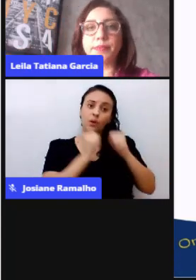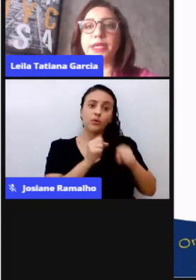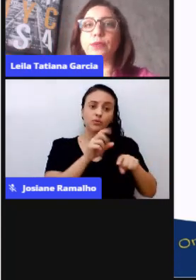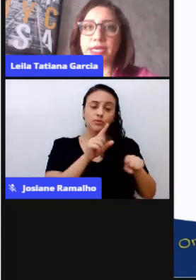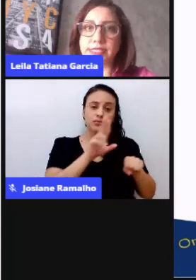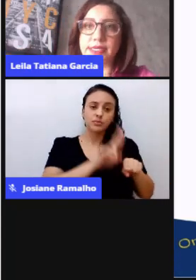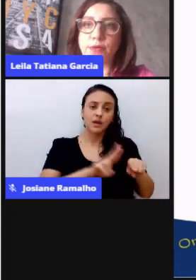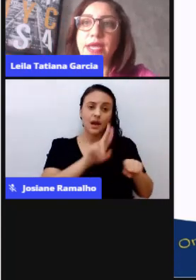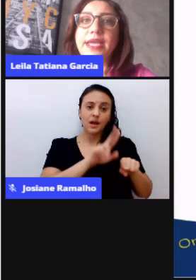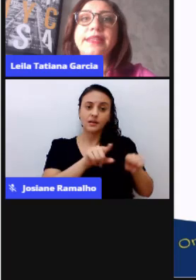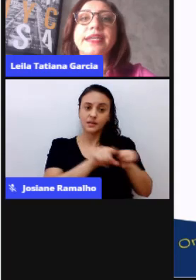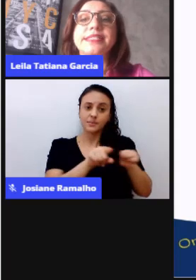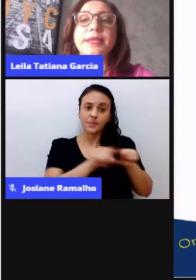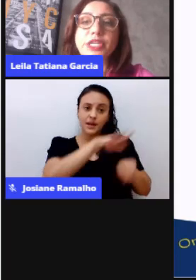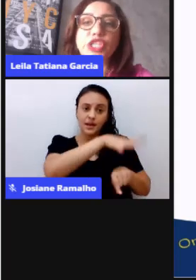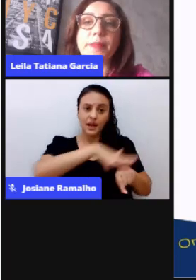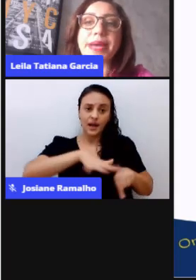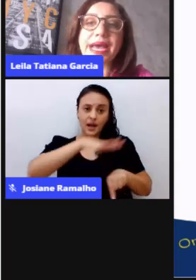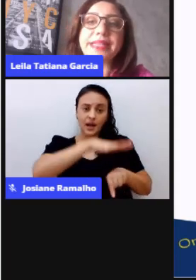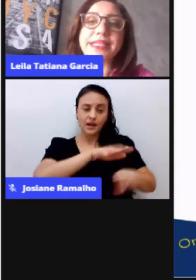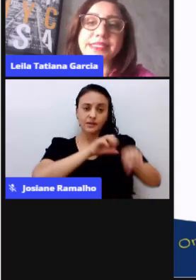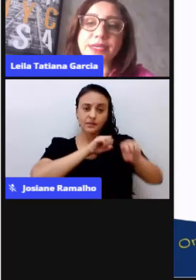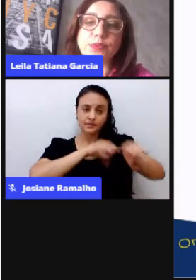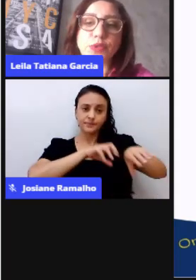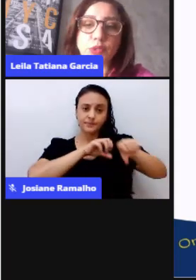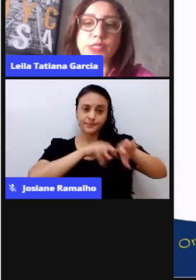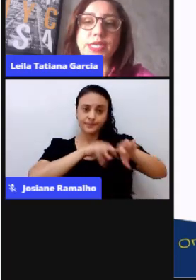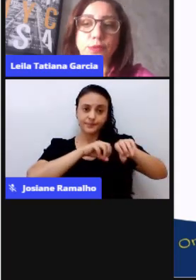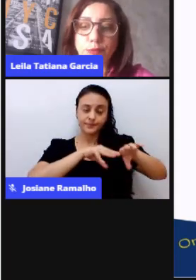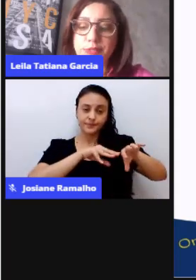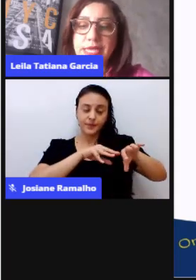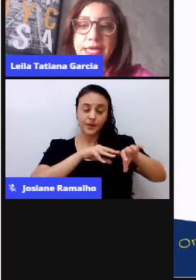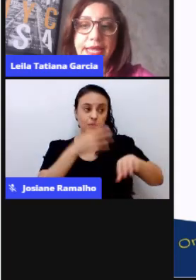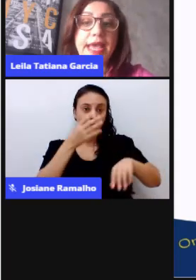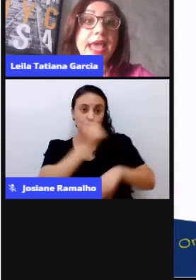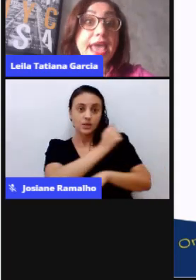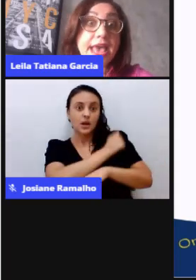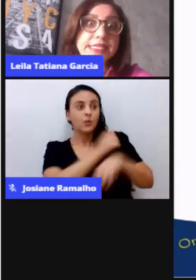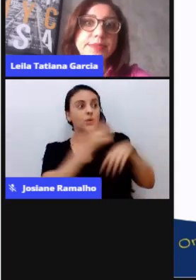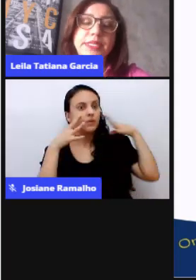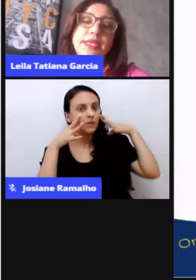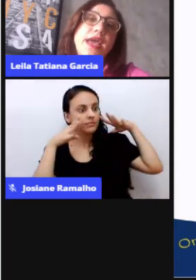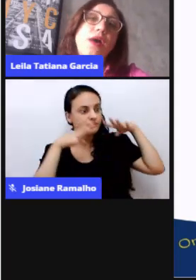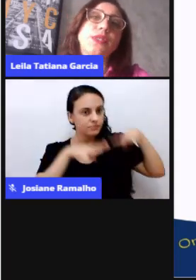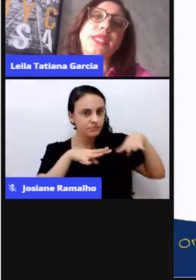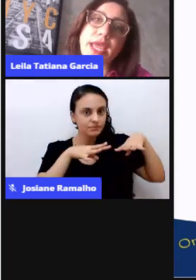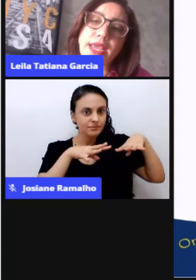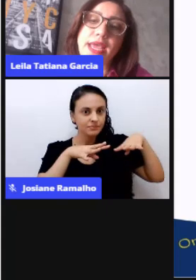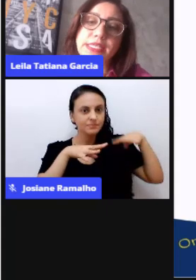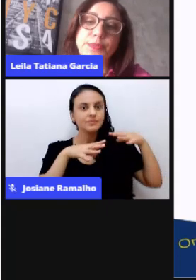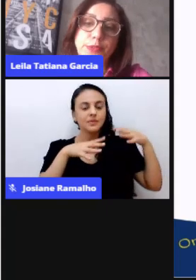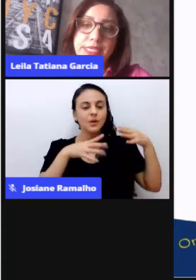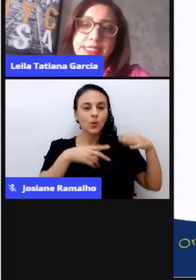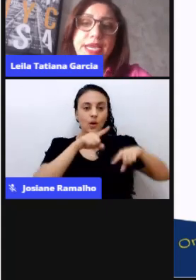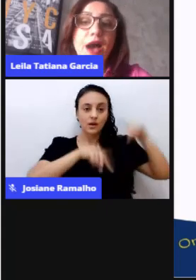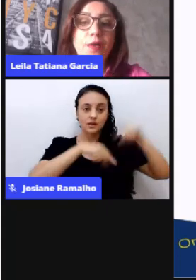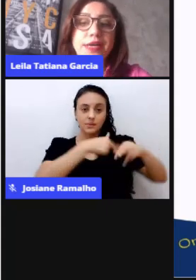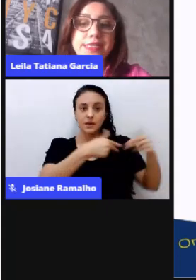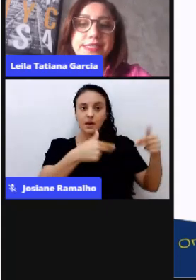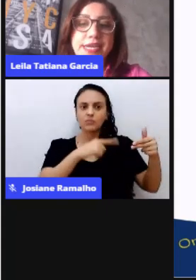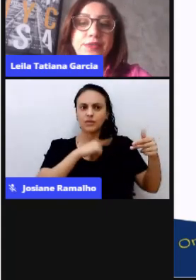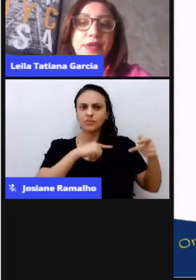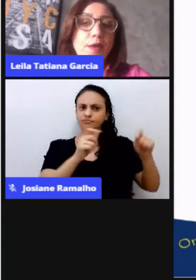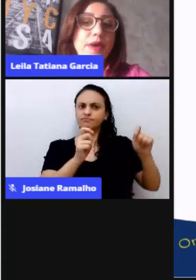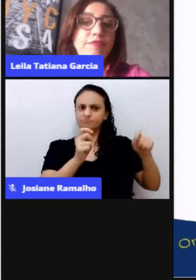e trazer para a educação? E trazer para chamar a atenção dos nossos alunos, né? Esse material tem esse